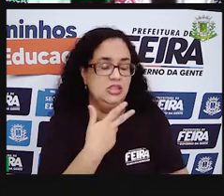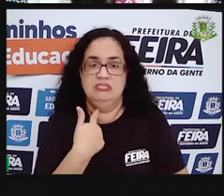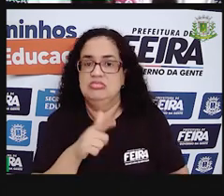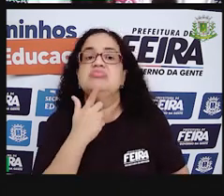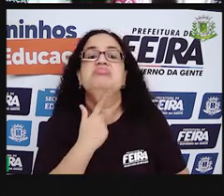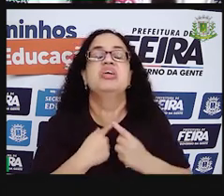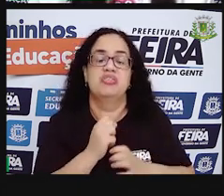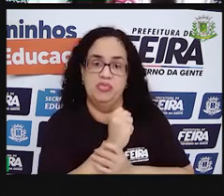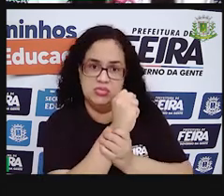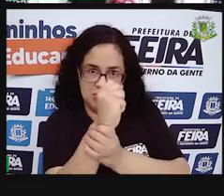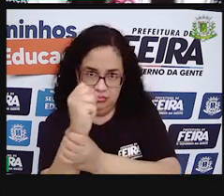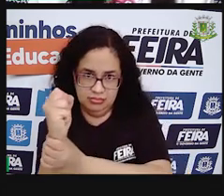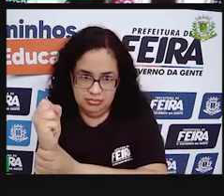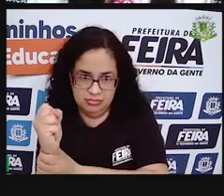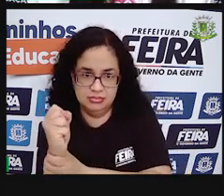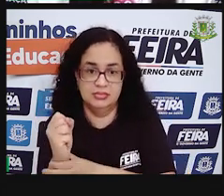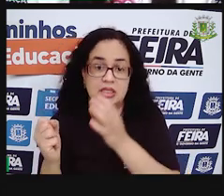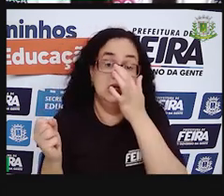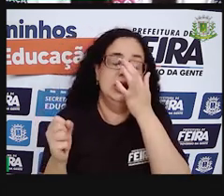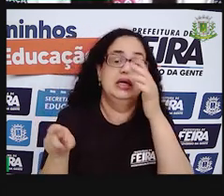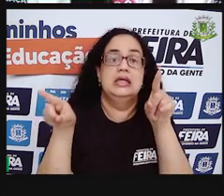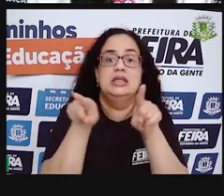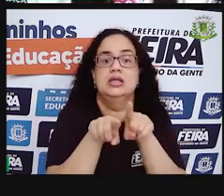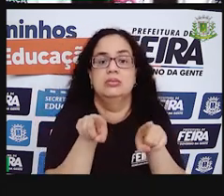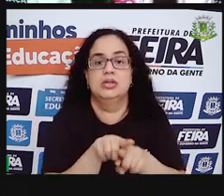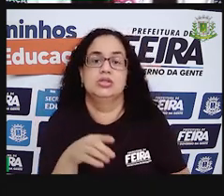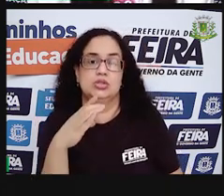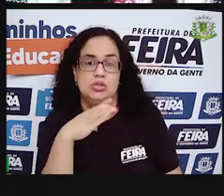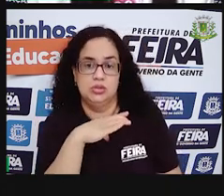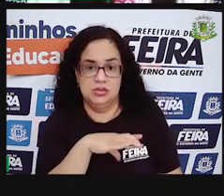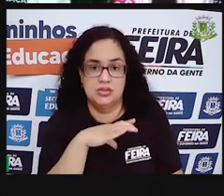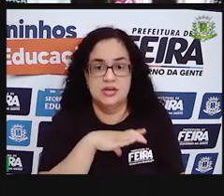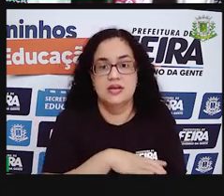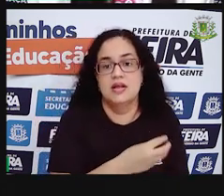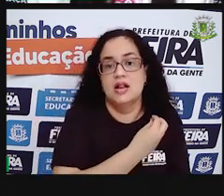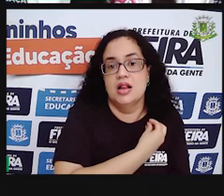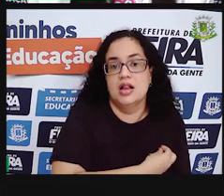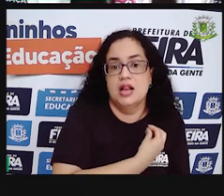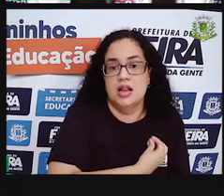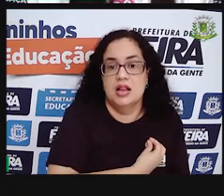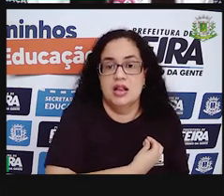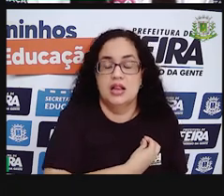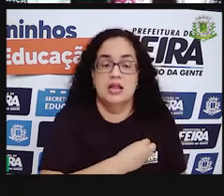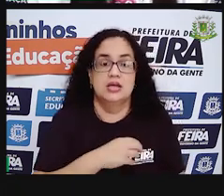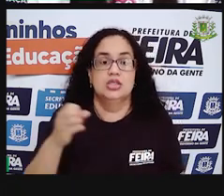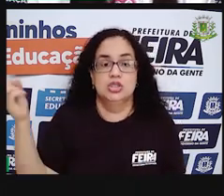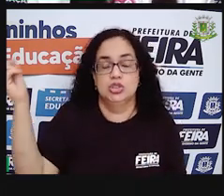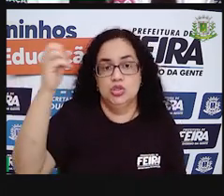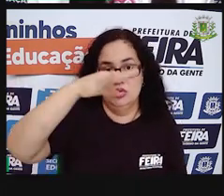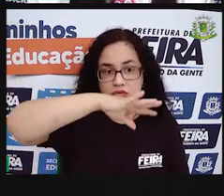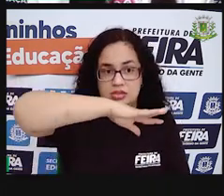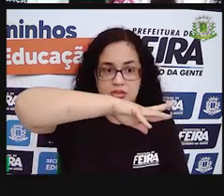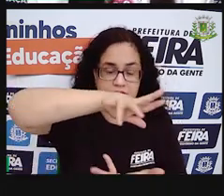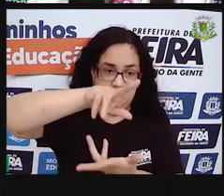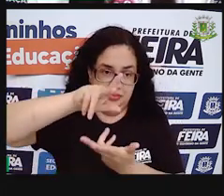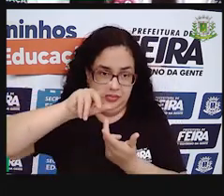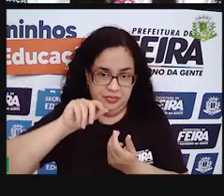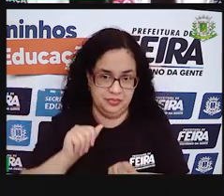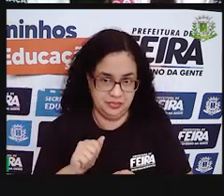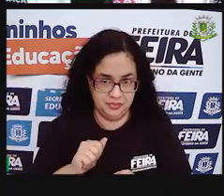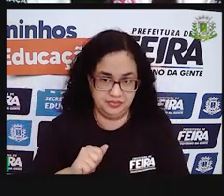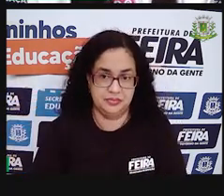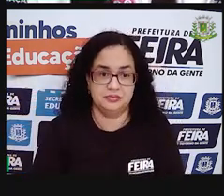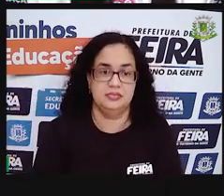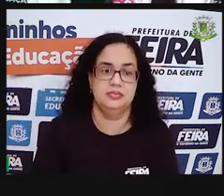a vontade. E também os portugueses, que vieram aí para colonizar e explorar as riquezas aí